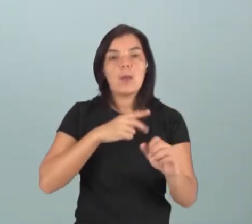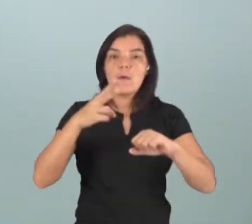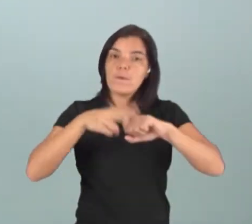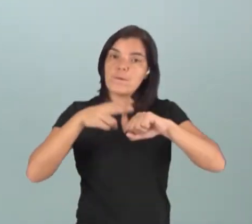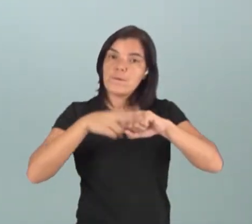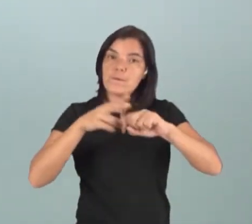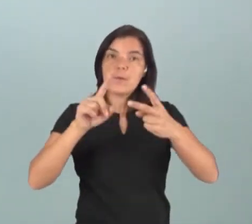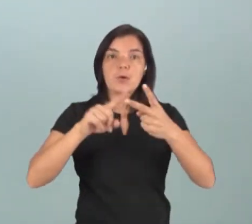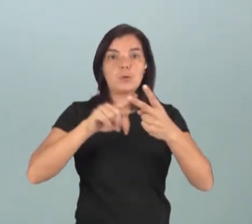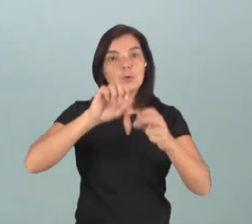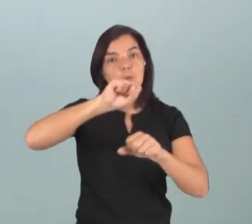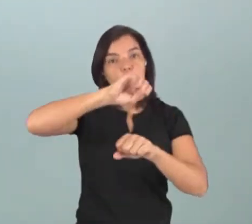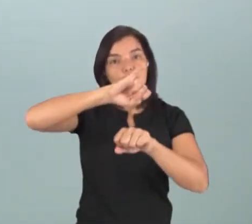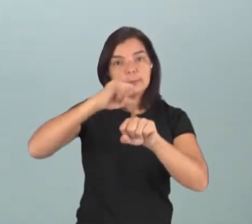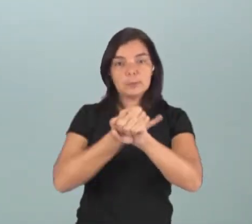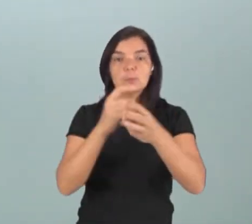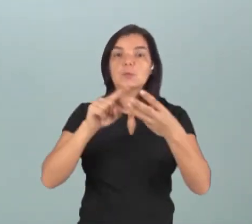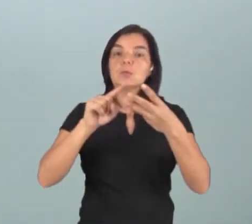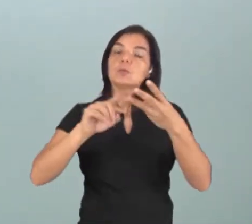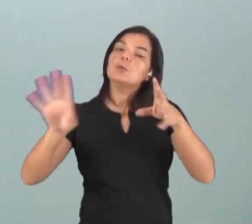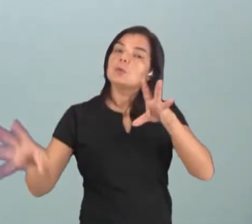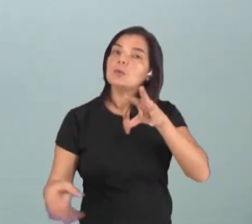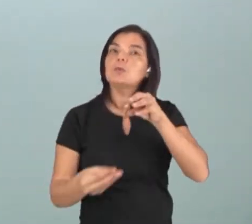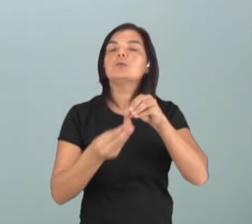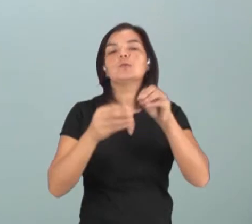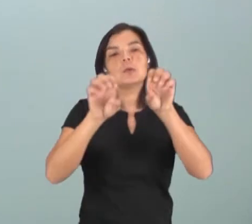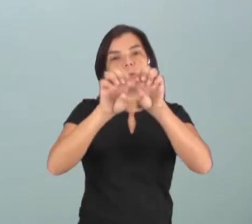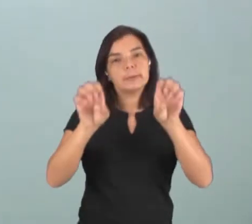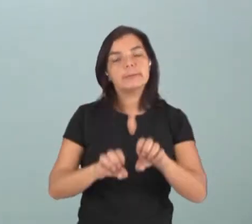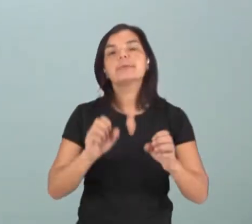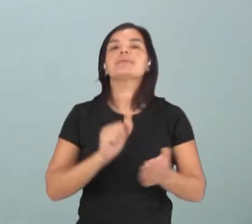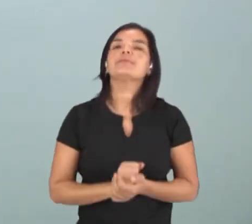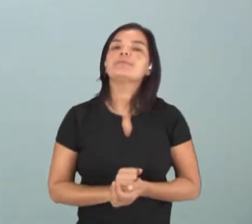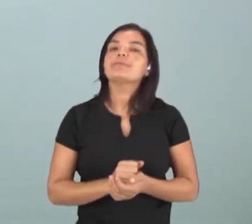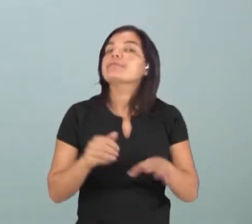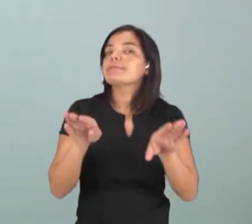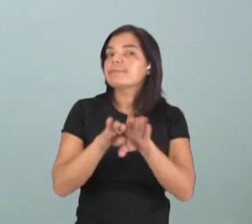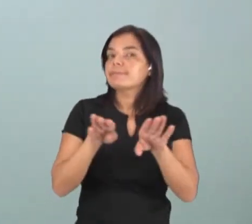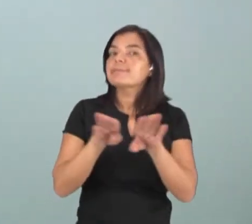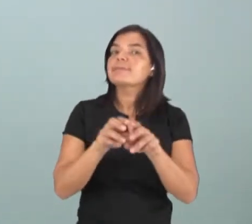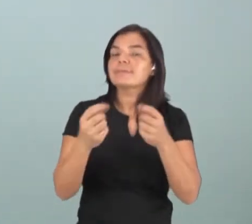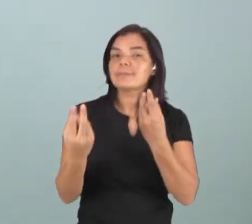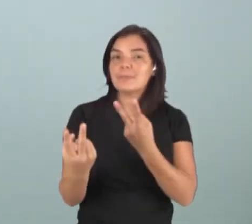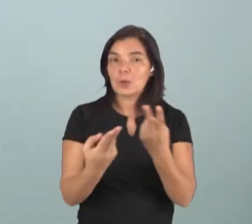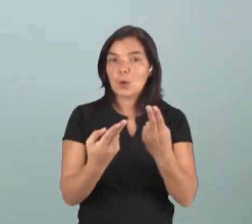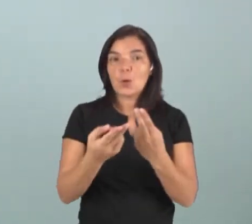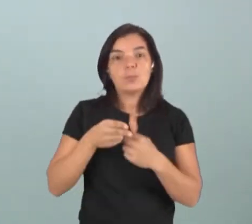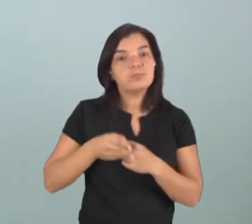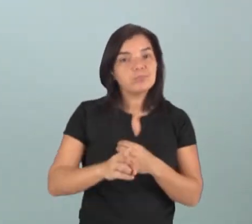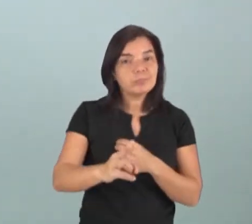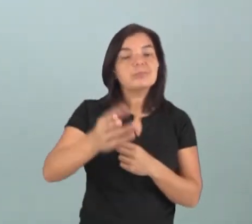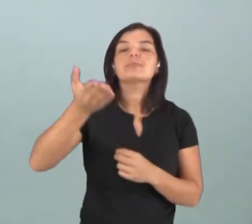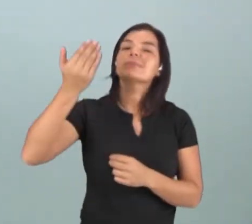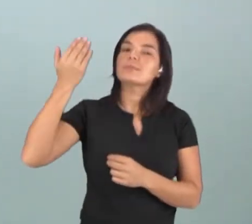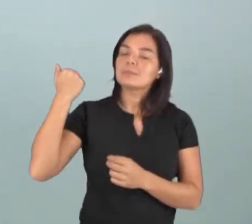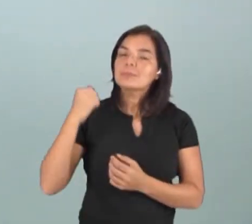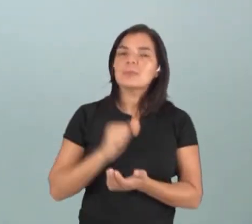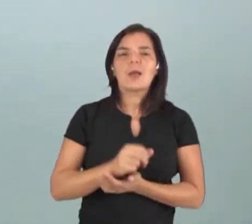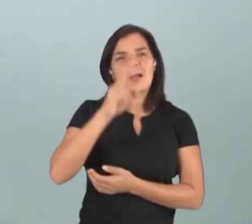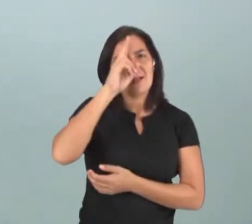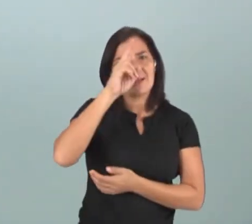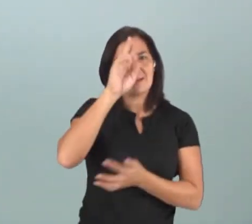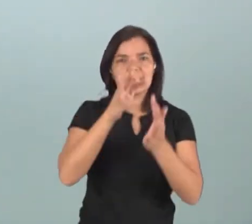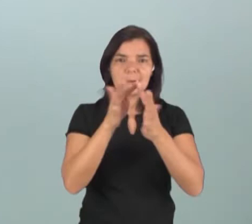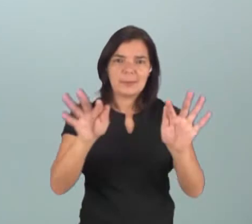to be, o sujeito e o restante da sua estrutura. Assim também funciona com o past continuous. Então lembra que lá nas